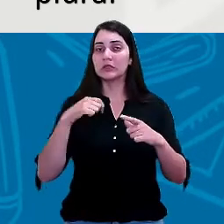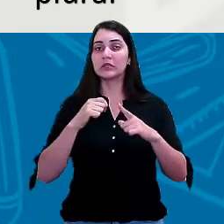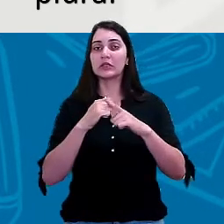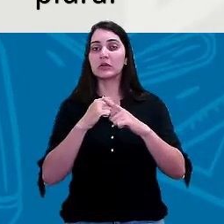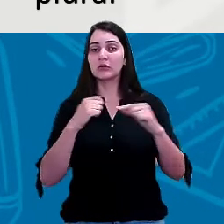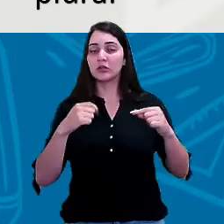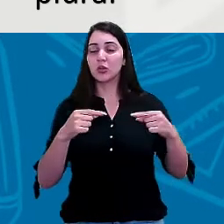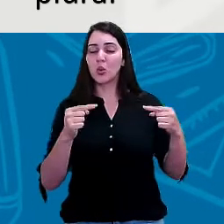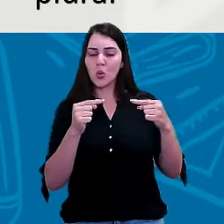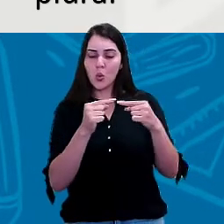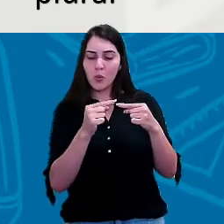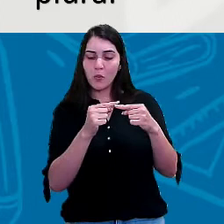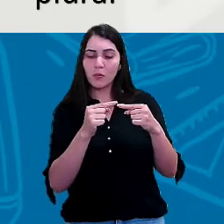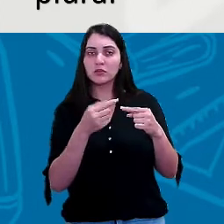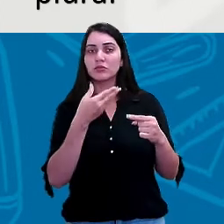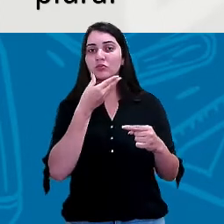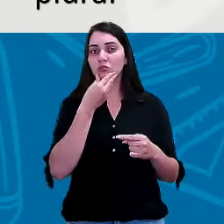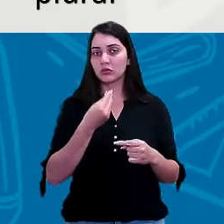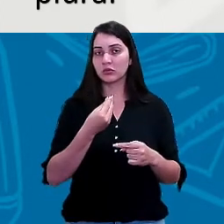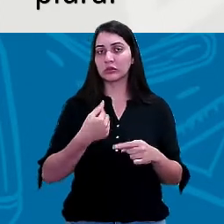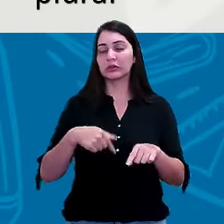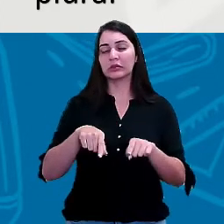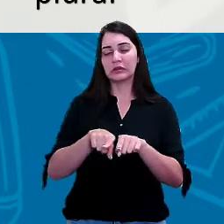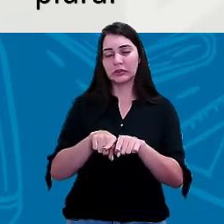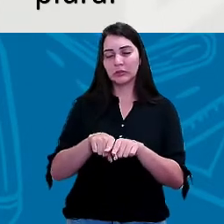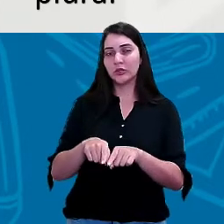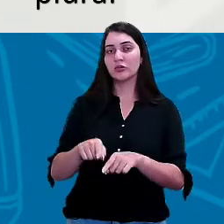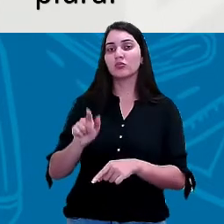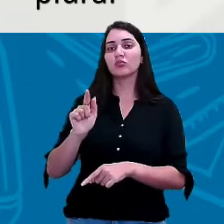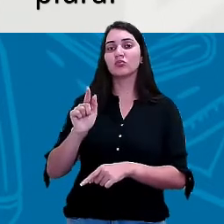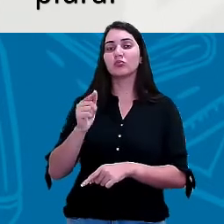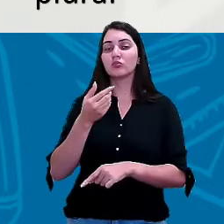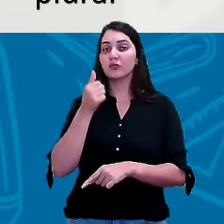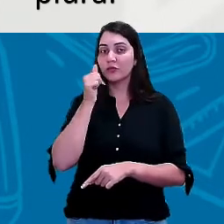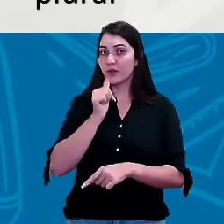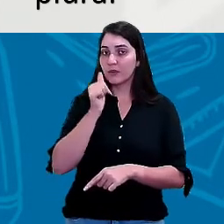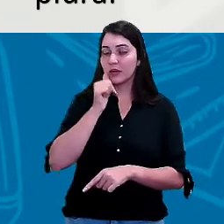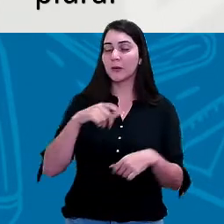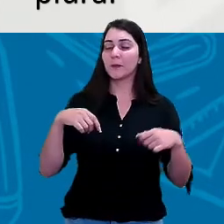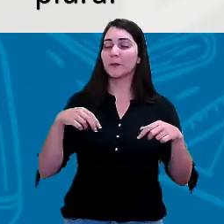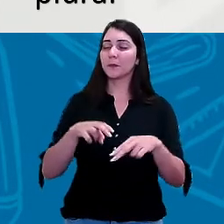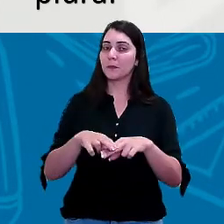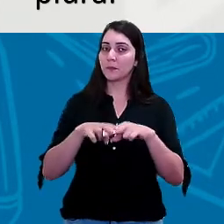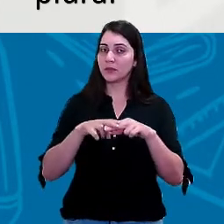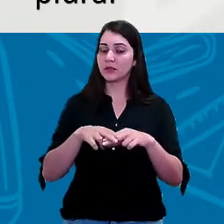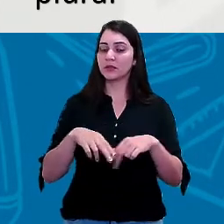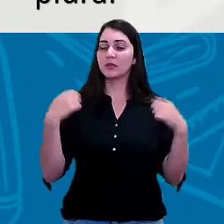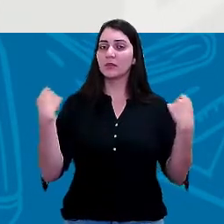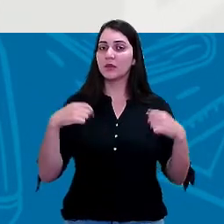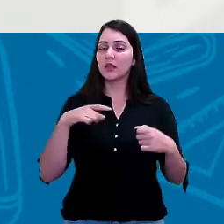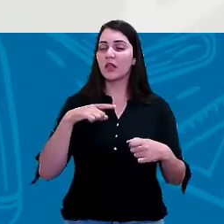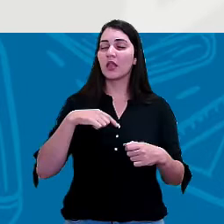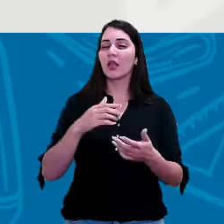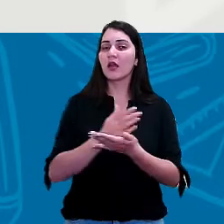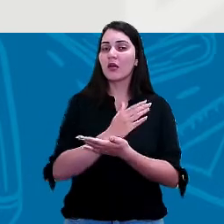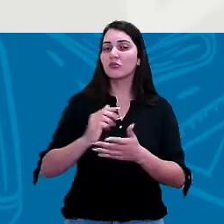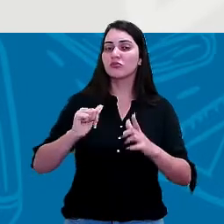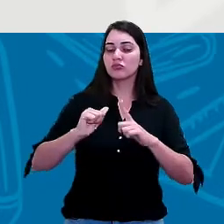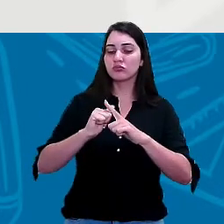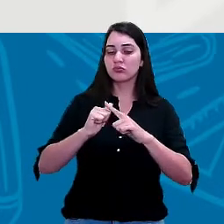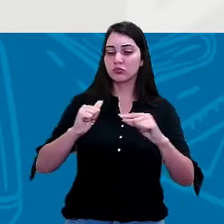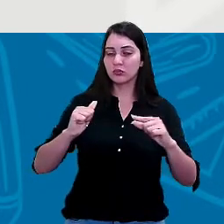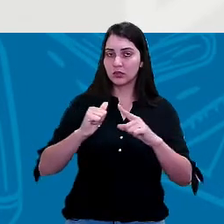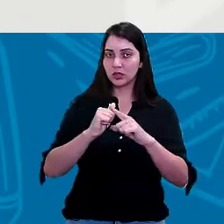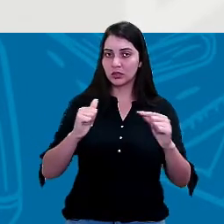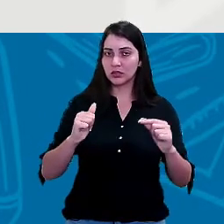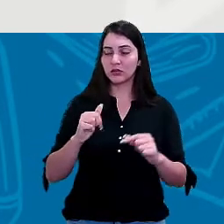gênero masculino. E assim com o gênero feminino. Então, para isso, a gente tem aqui alguns artigos